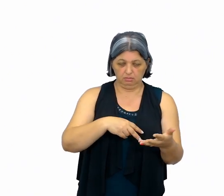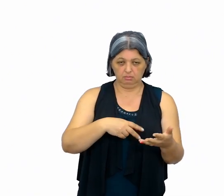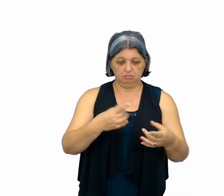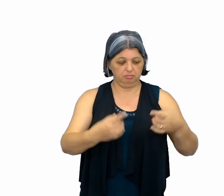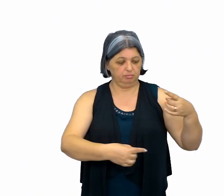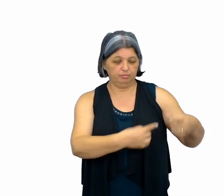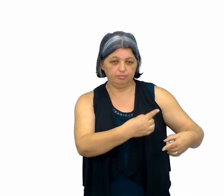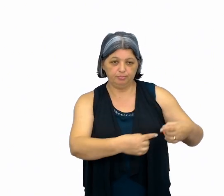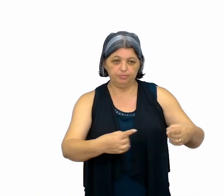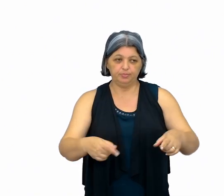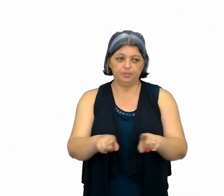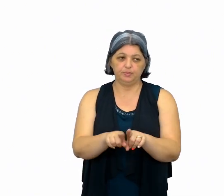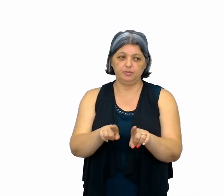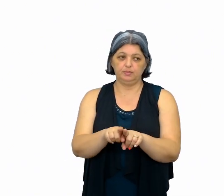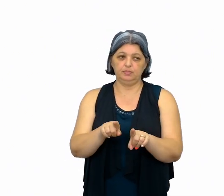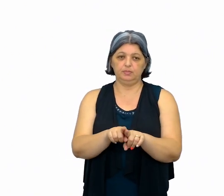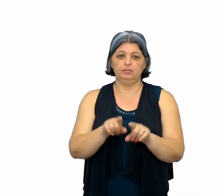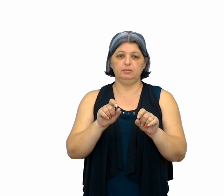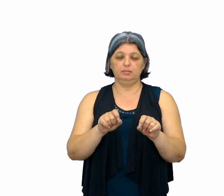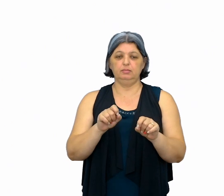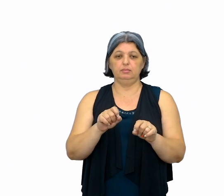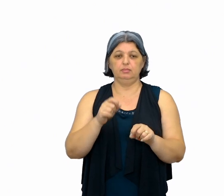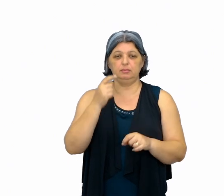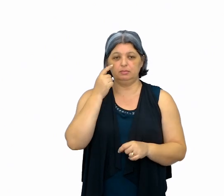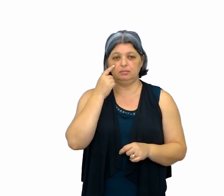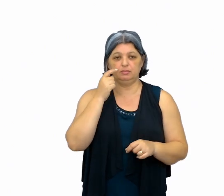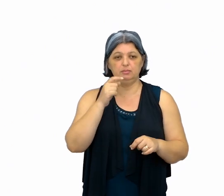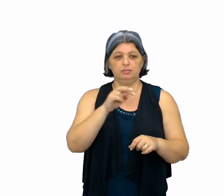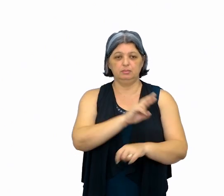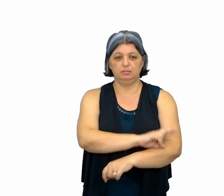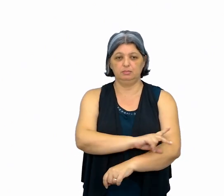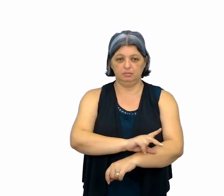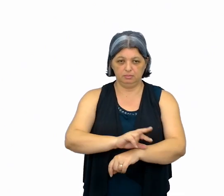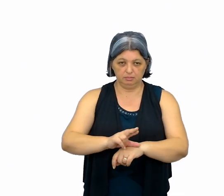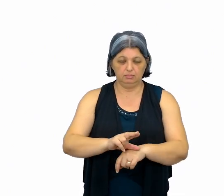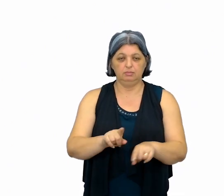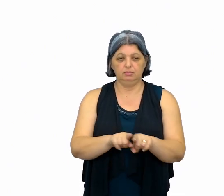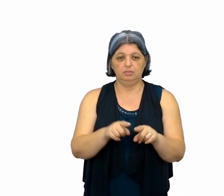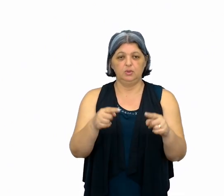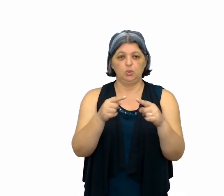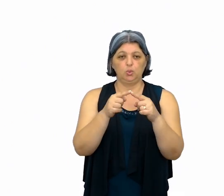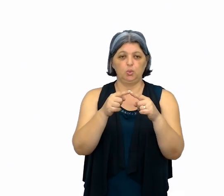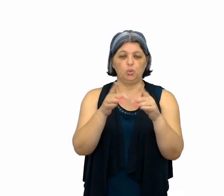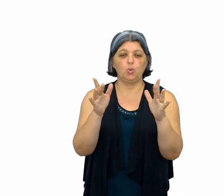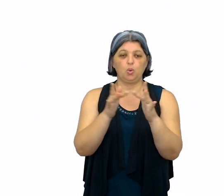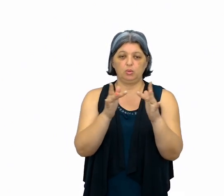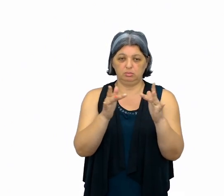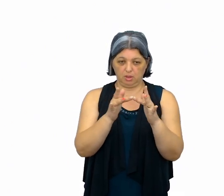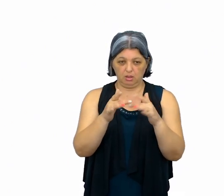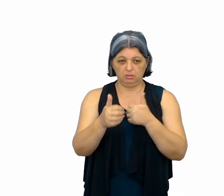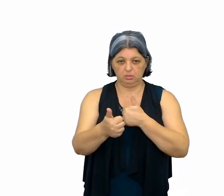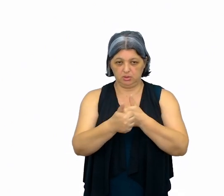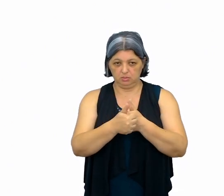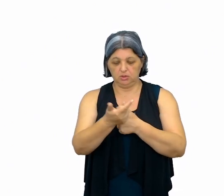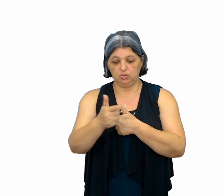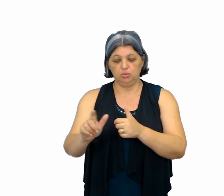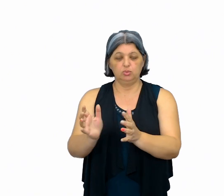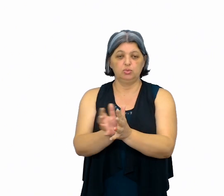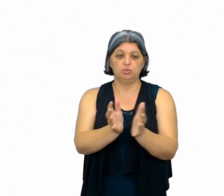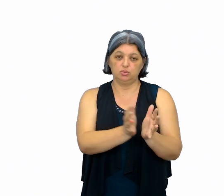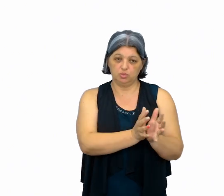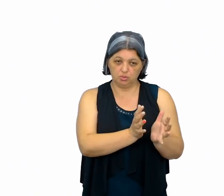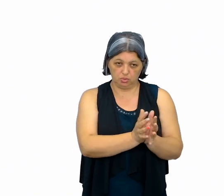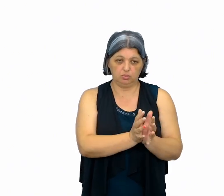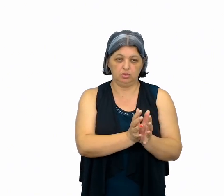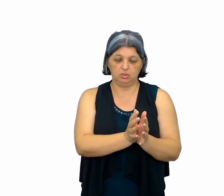com os estudantes que, em algumas etnias, em função do contato, da proximidade com os grupos de